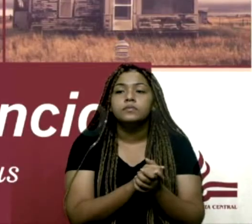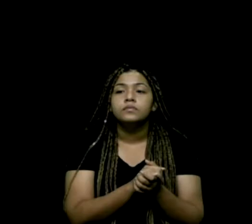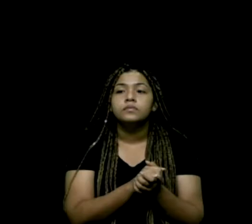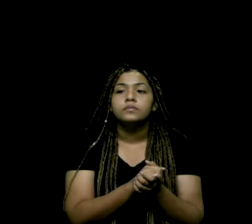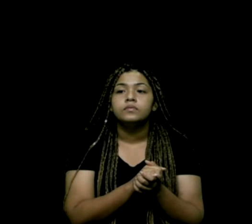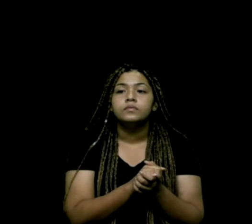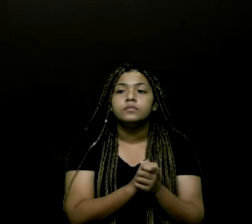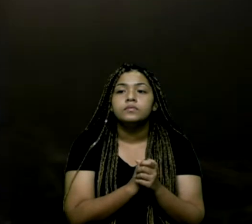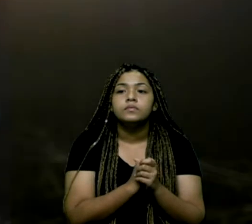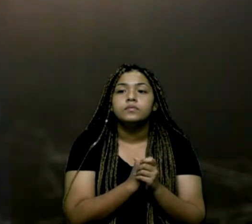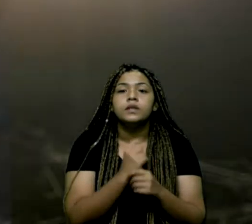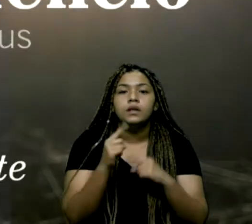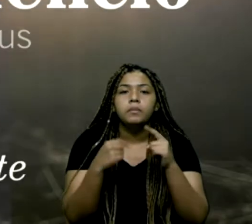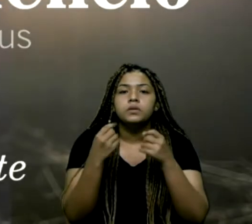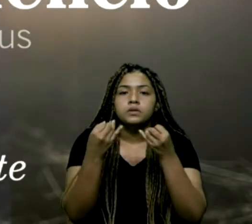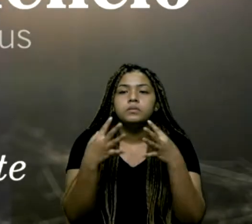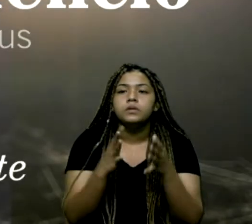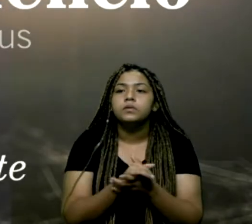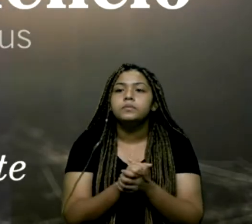um